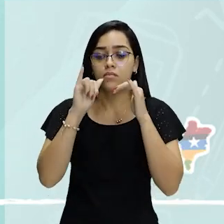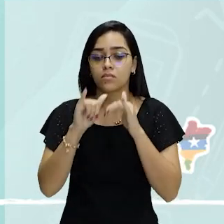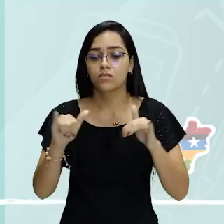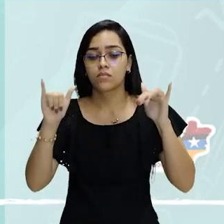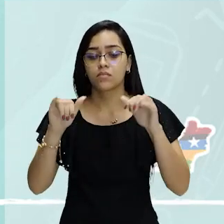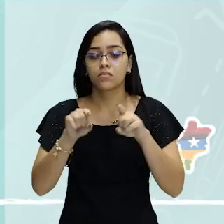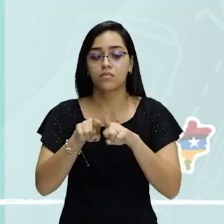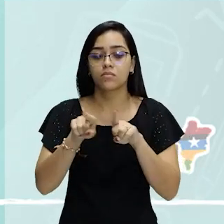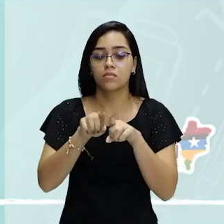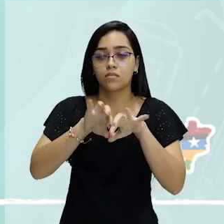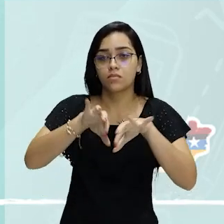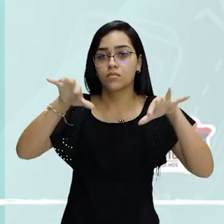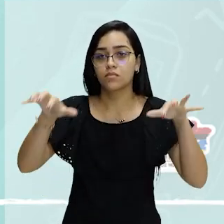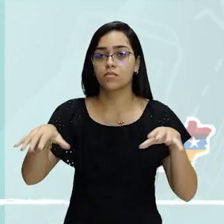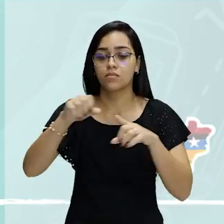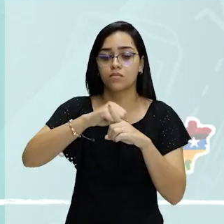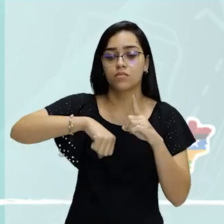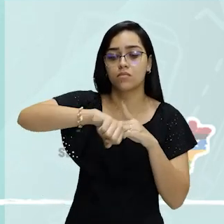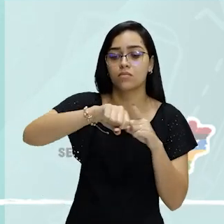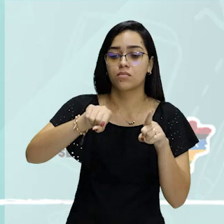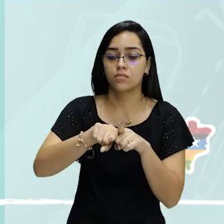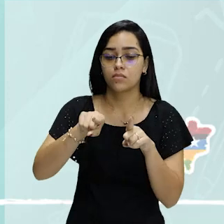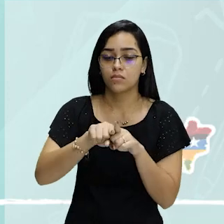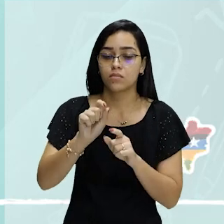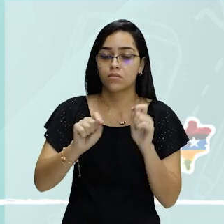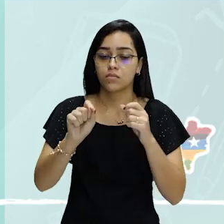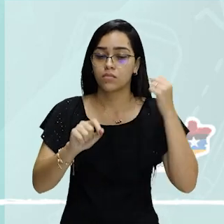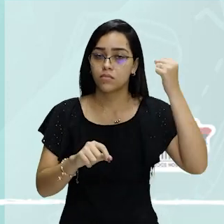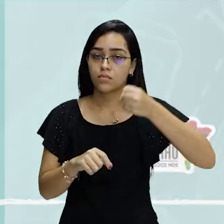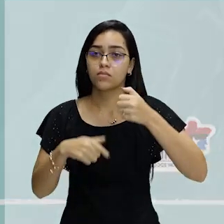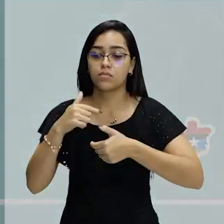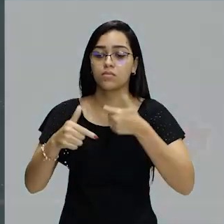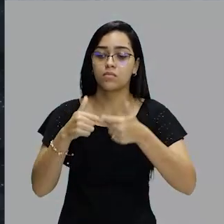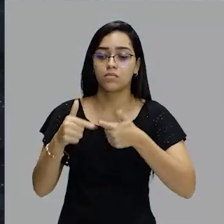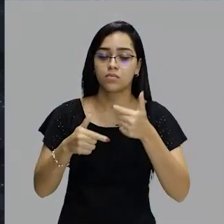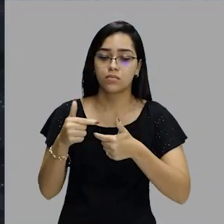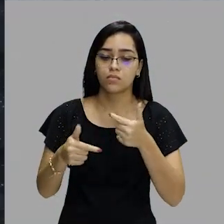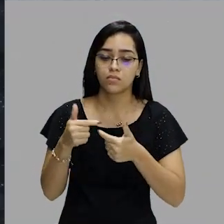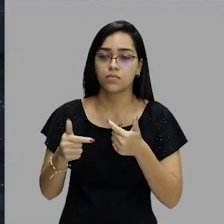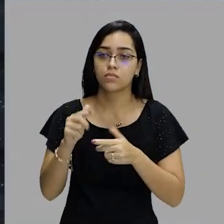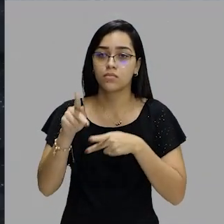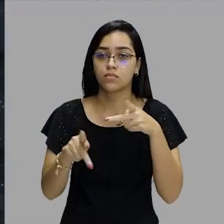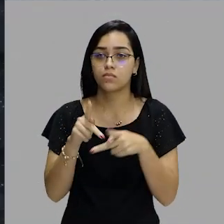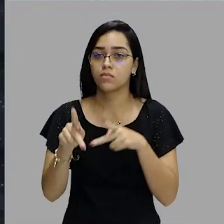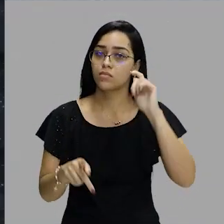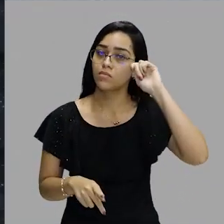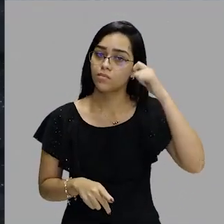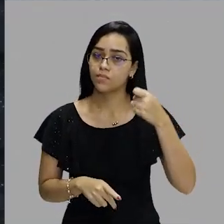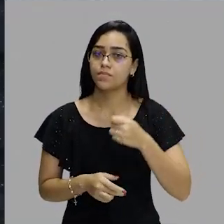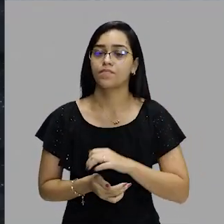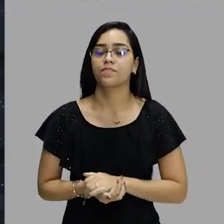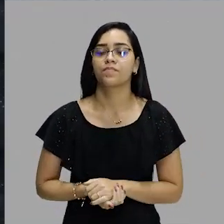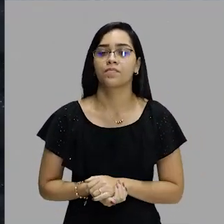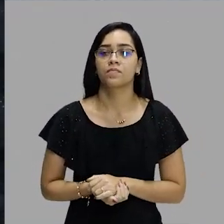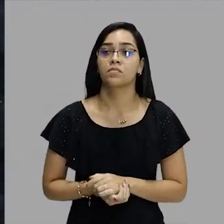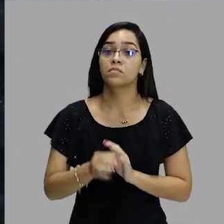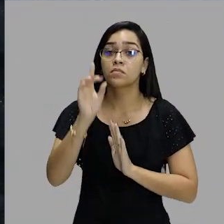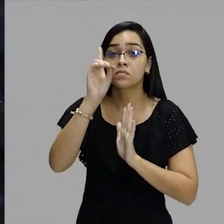de denúncia da segregação social, bem como direcionavam-se à luta por direitos civis do povo negro,